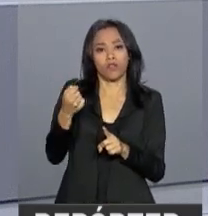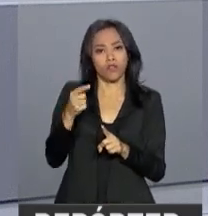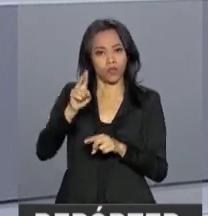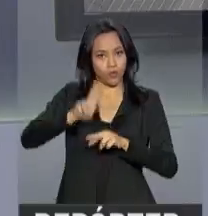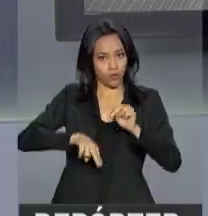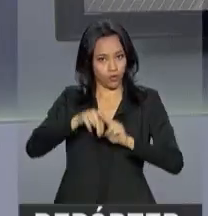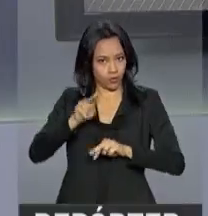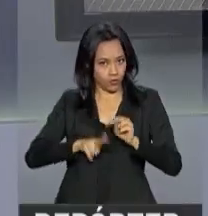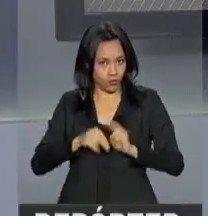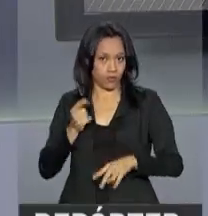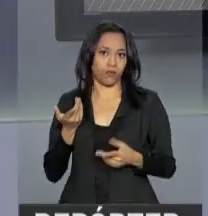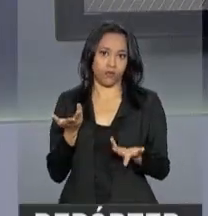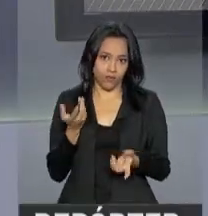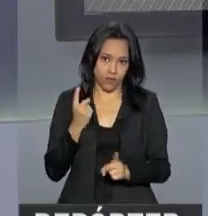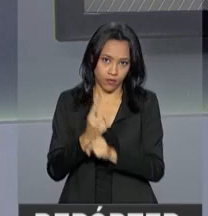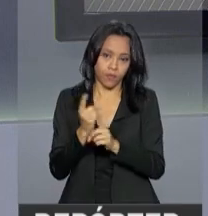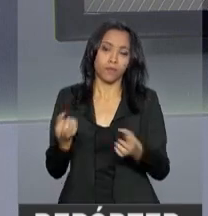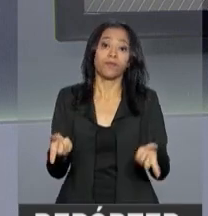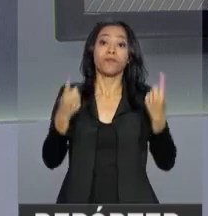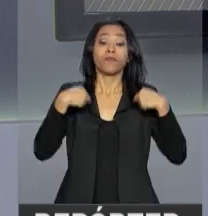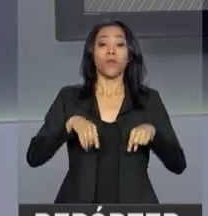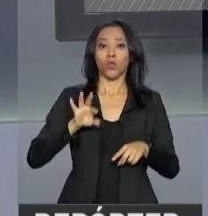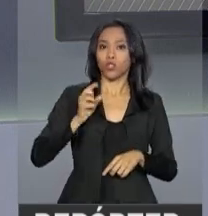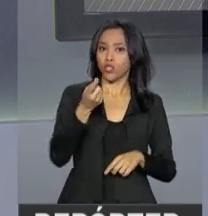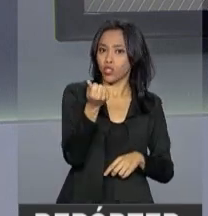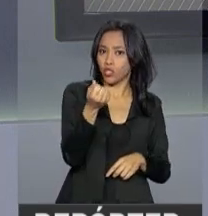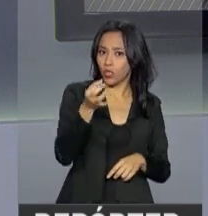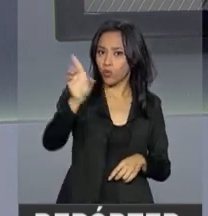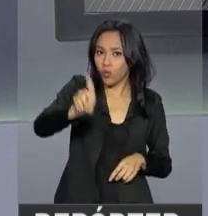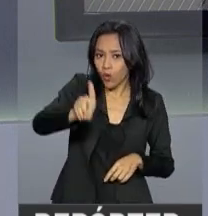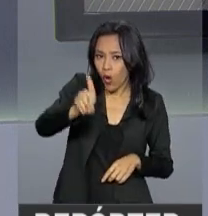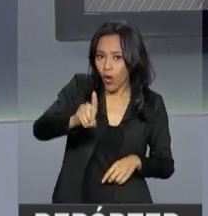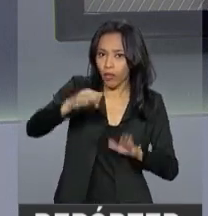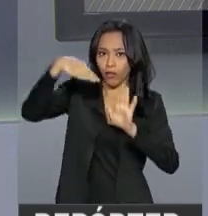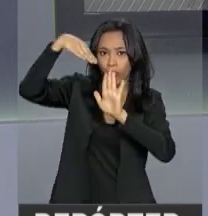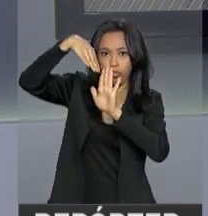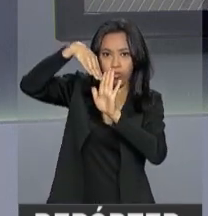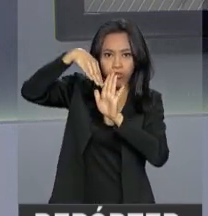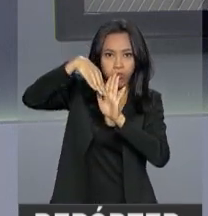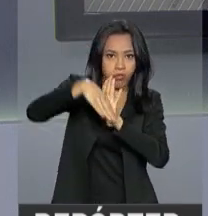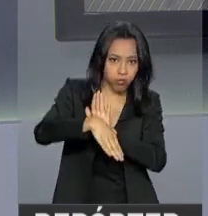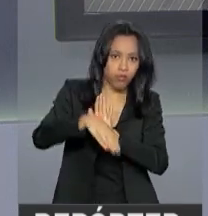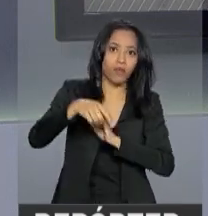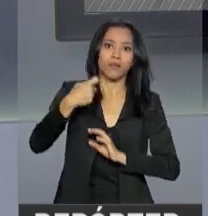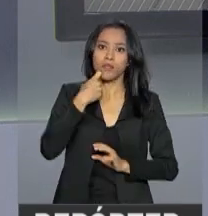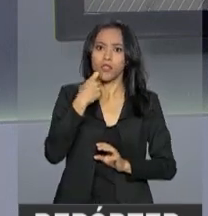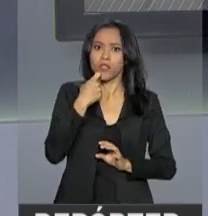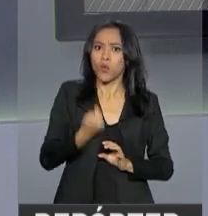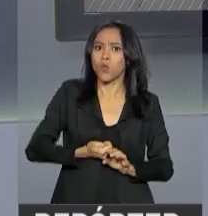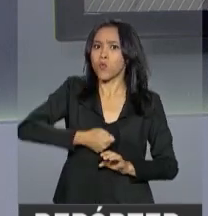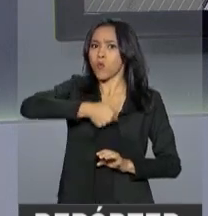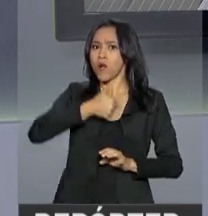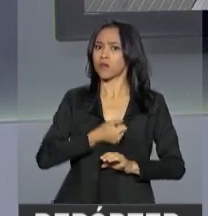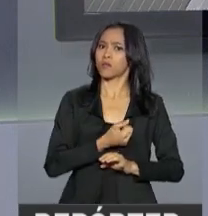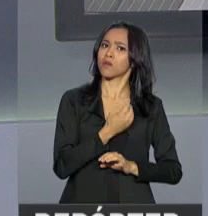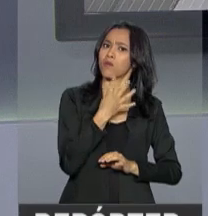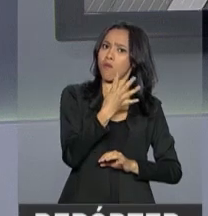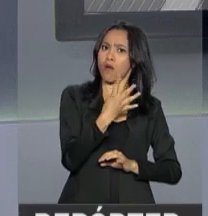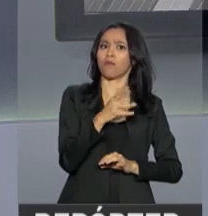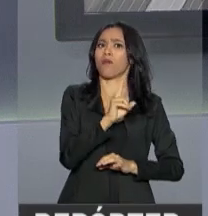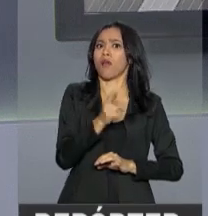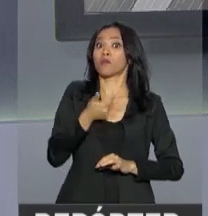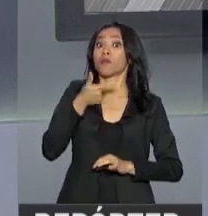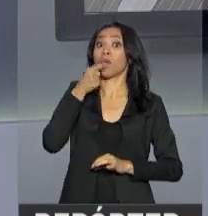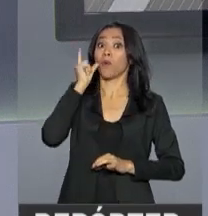junho o dólar registrou uma forte queda nesta sexta feira depois de se aproximar dos quatro reais ontem